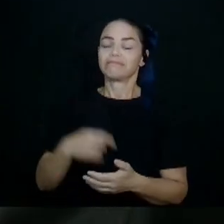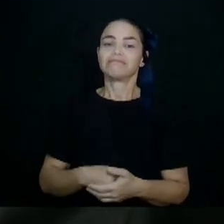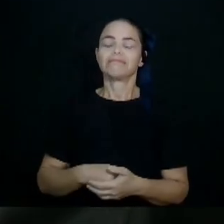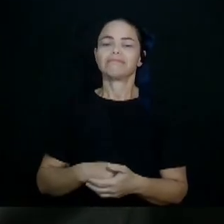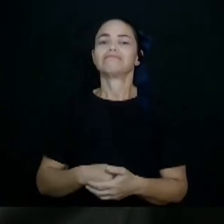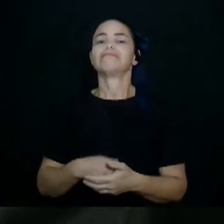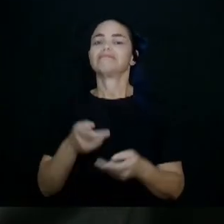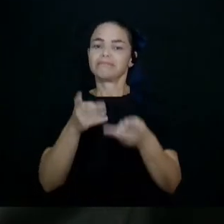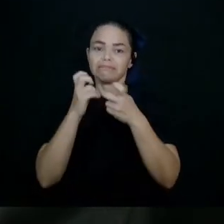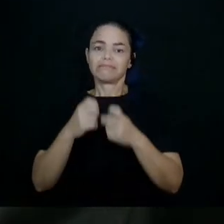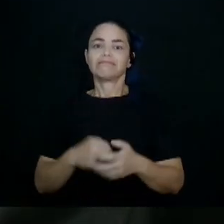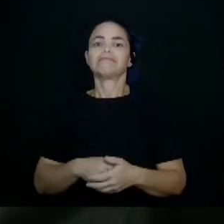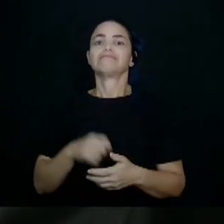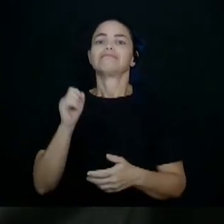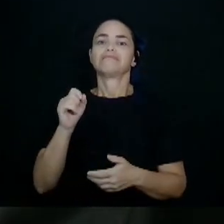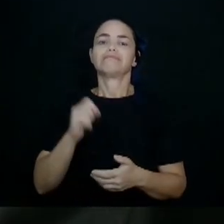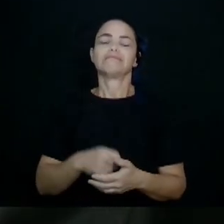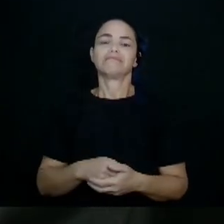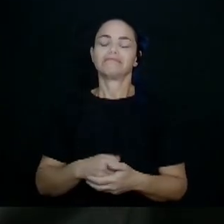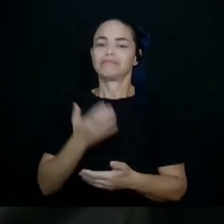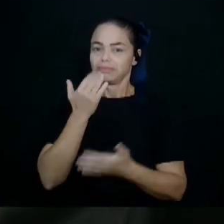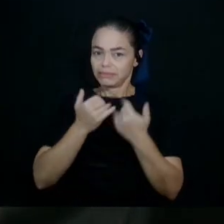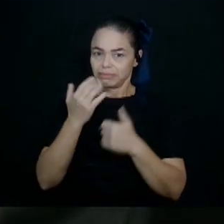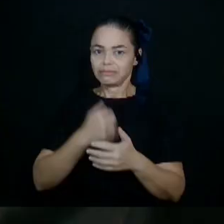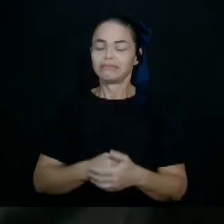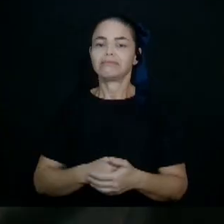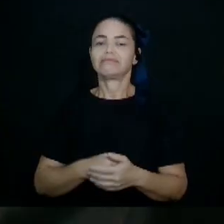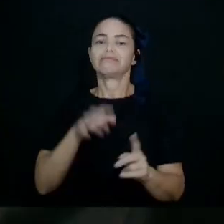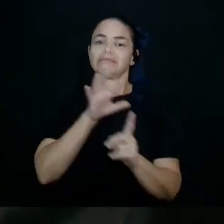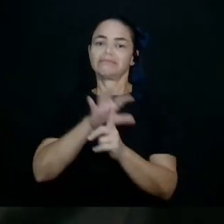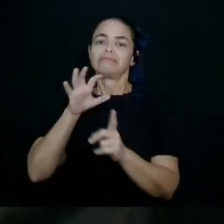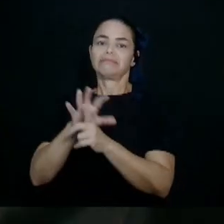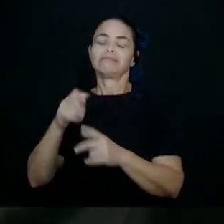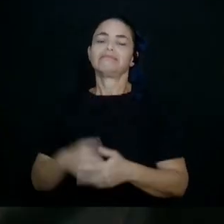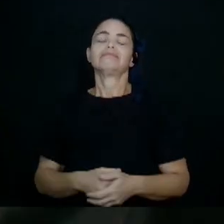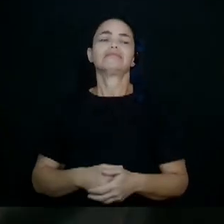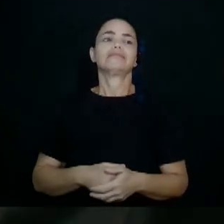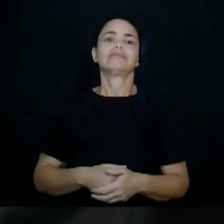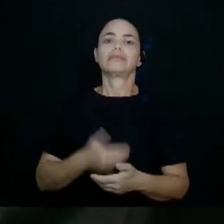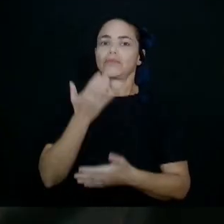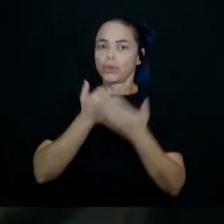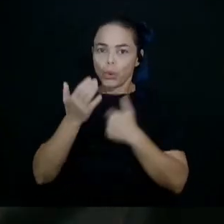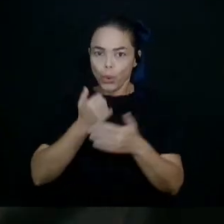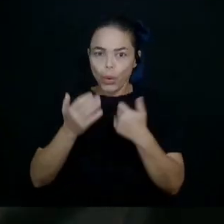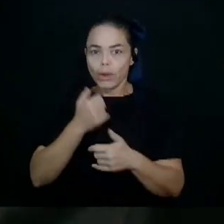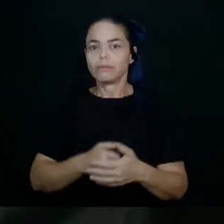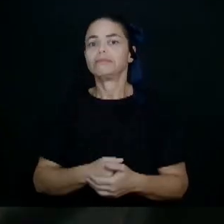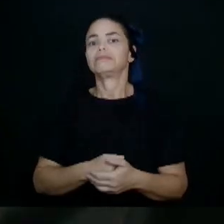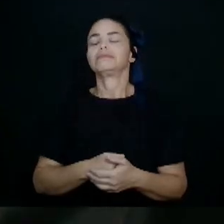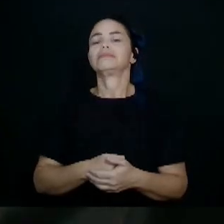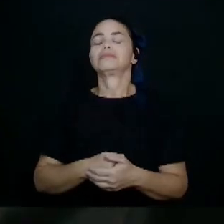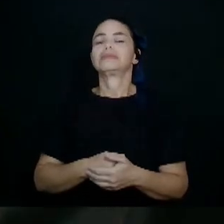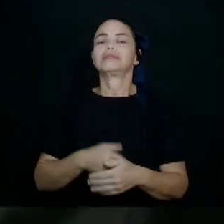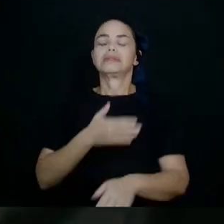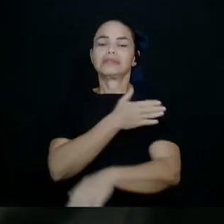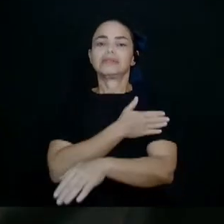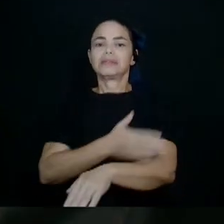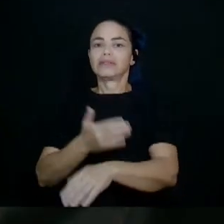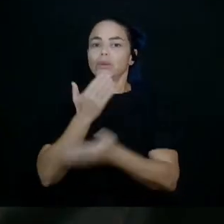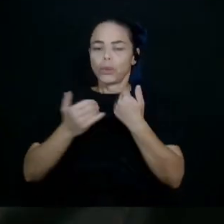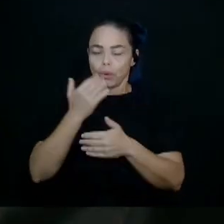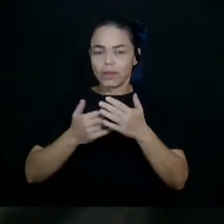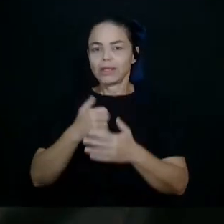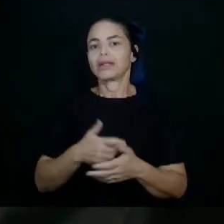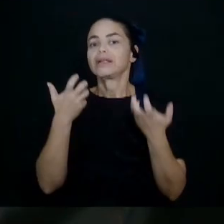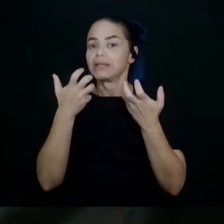percebe que esses alimentos influenciam o nosso apetite e nossos hábitos? Quanto mais você come, mais você quer